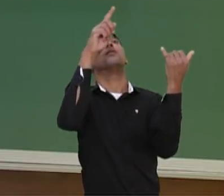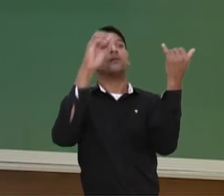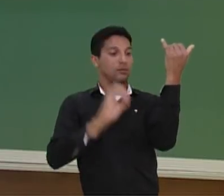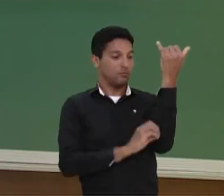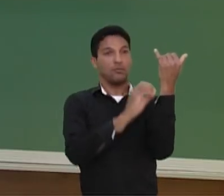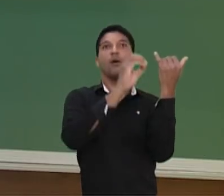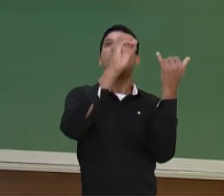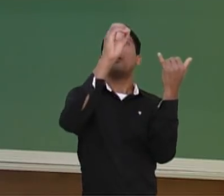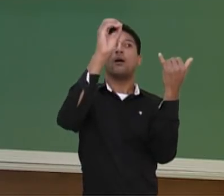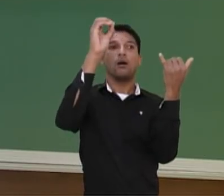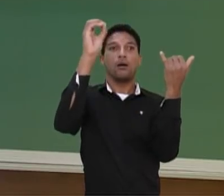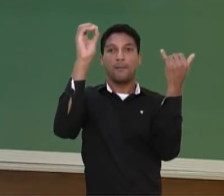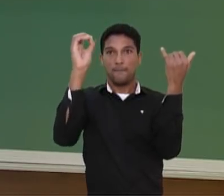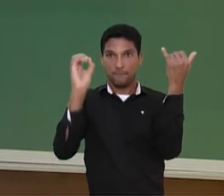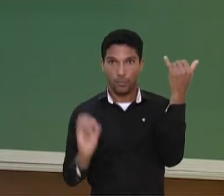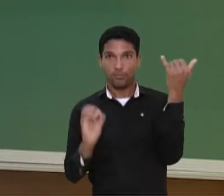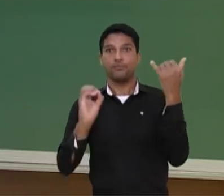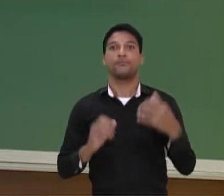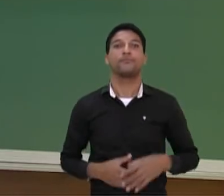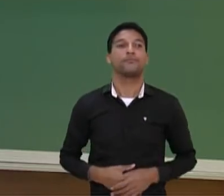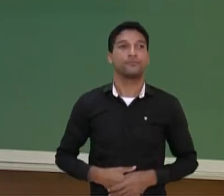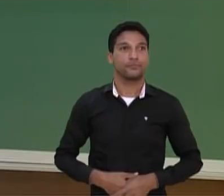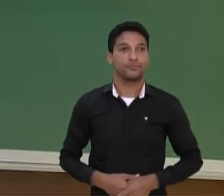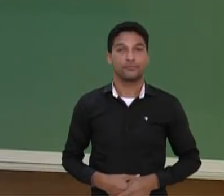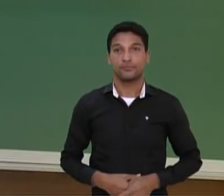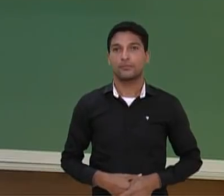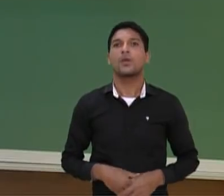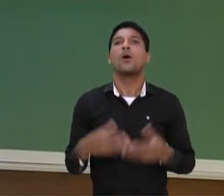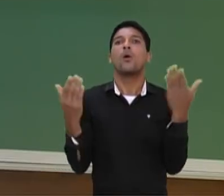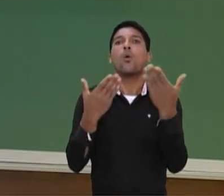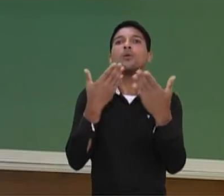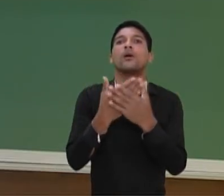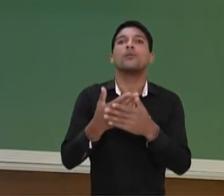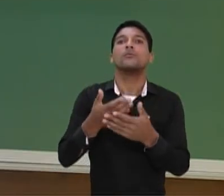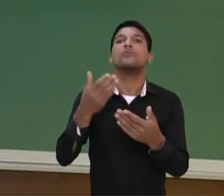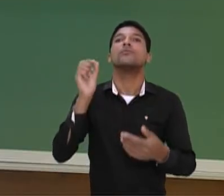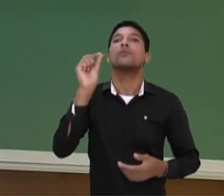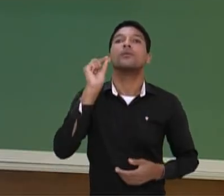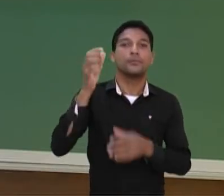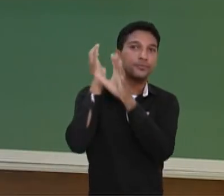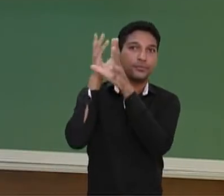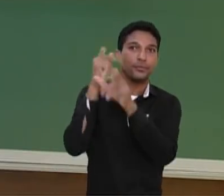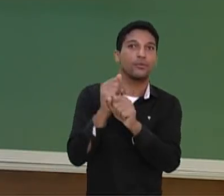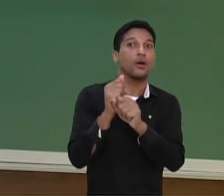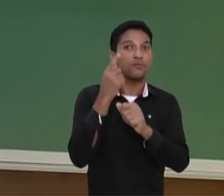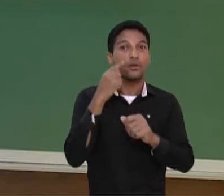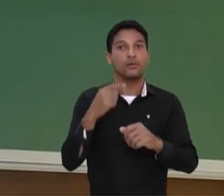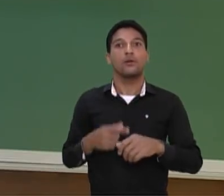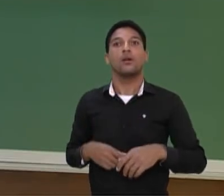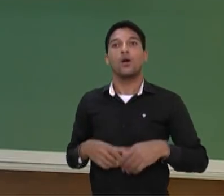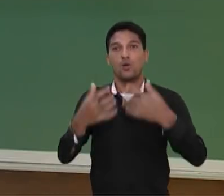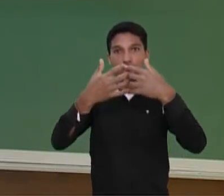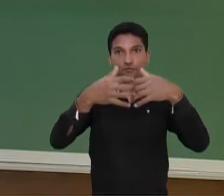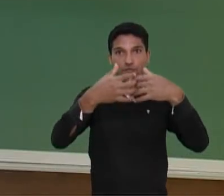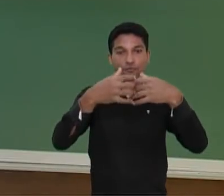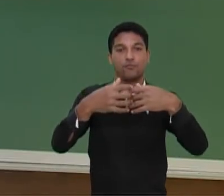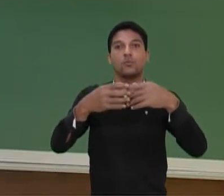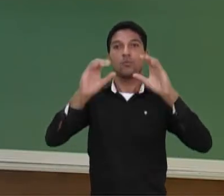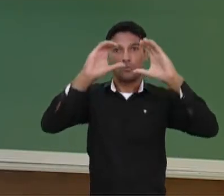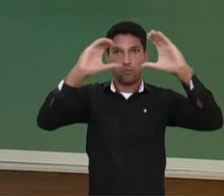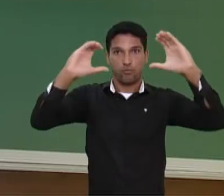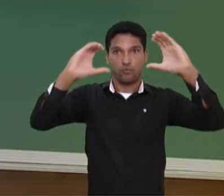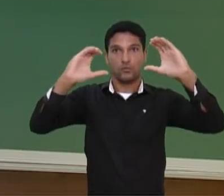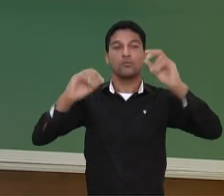bola retorna. O que nós vimos na aula de hoje? Na aula de hoje nós vimos função quadrática, lei de formação